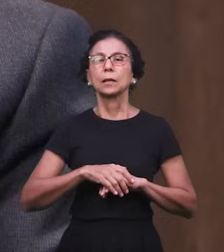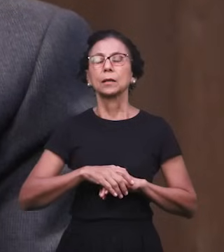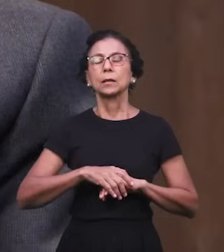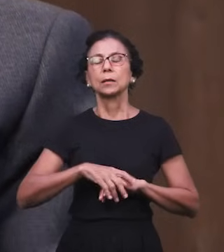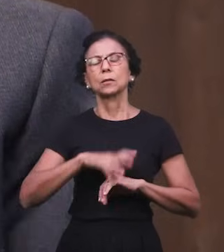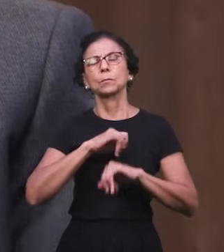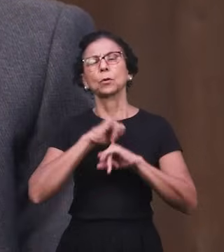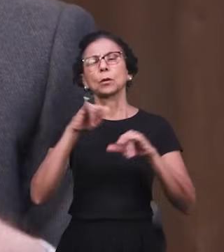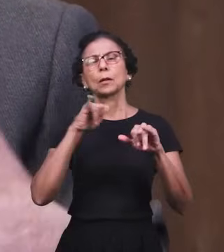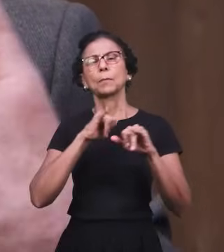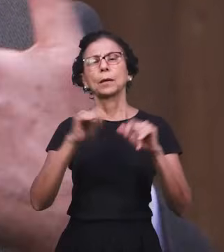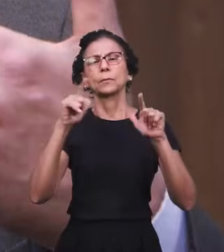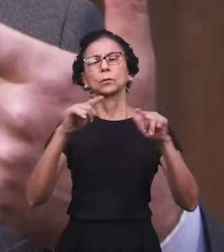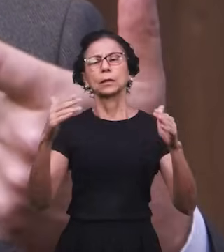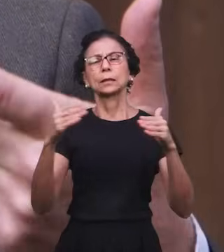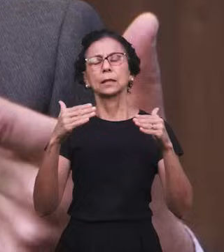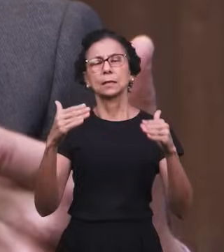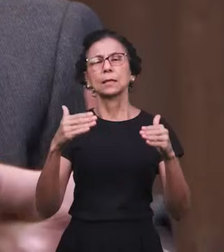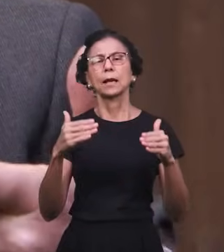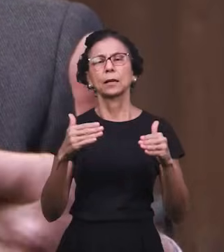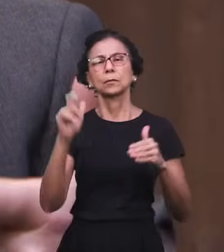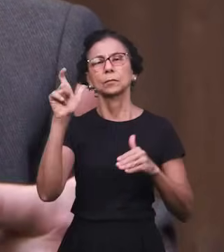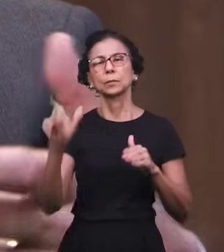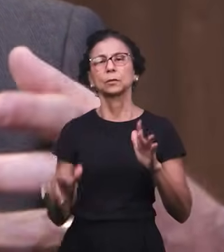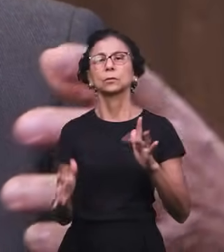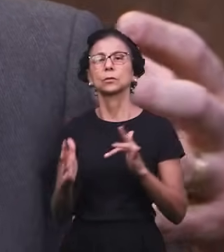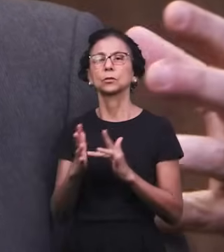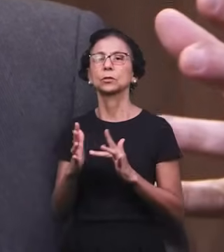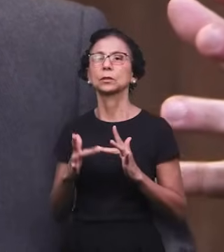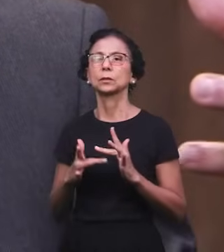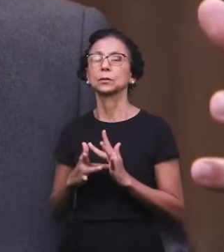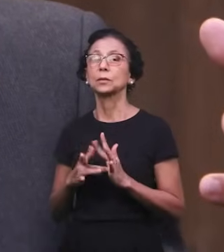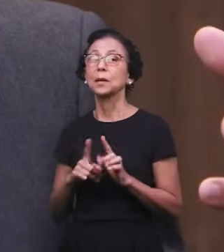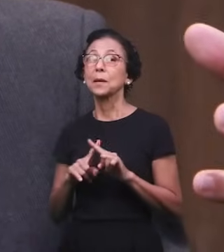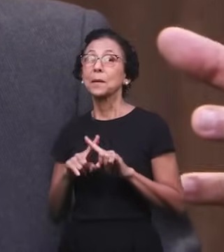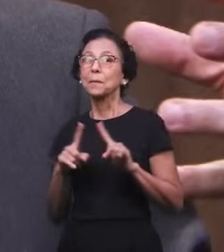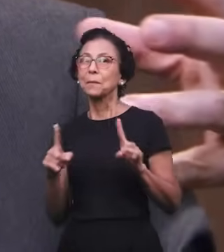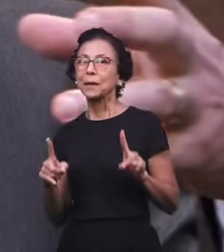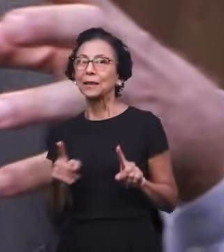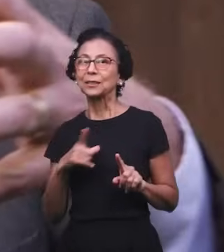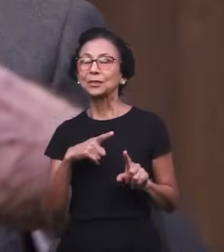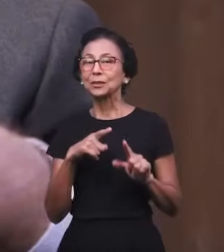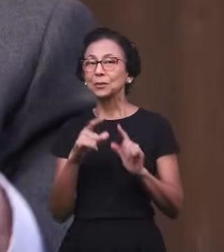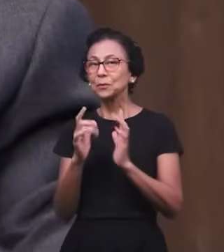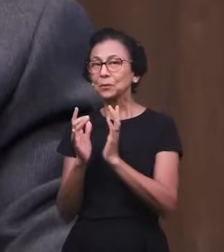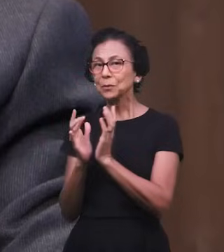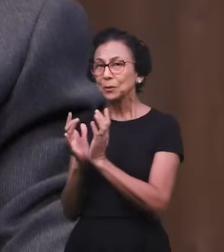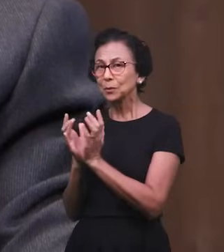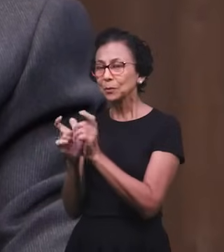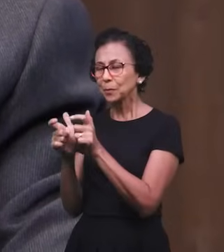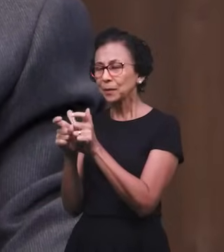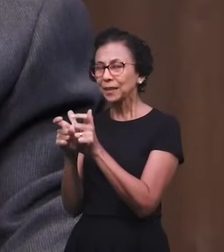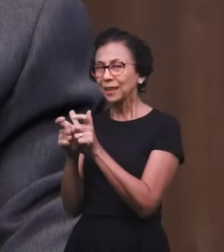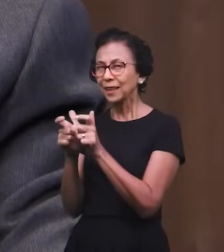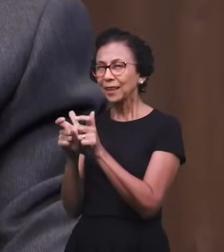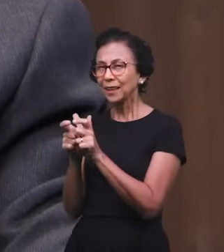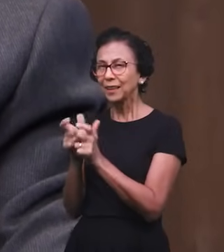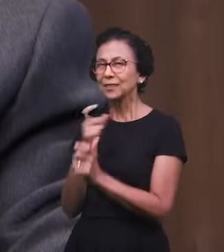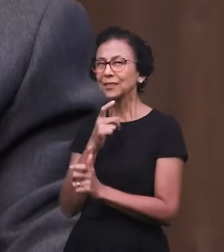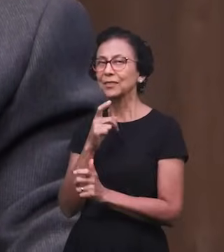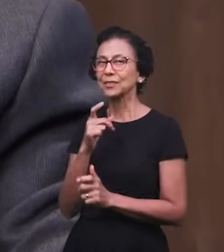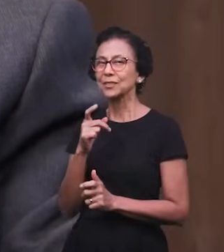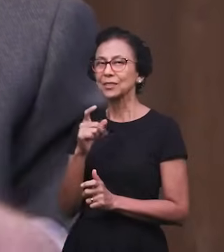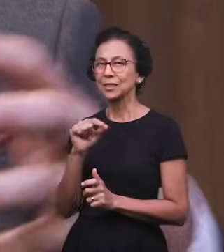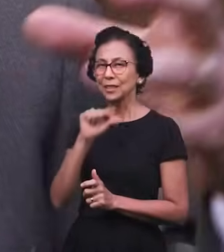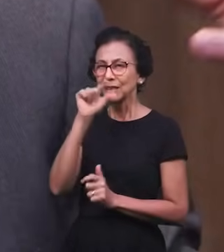rebanhos, e foram eles que tiveram esta experiência gloriosa de receber o anúncio do